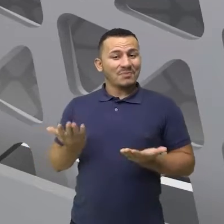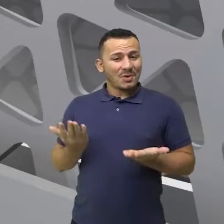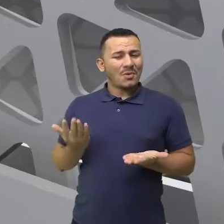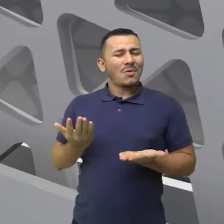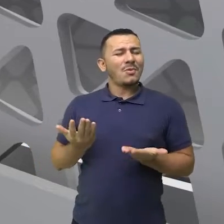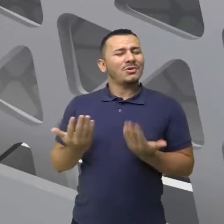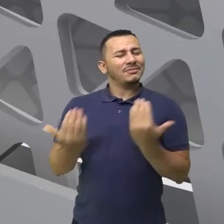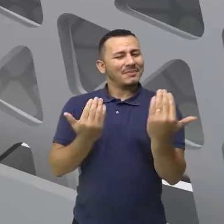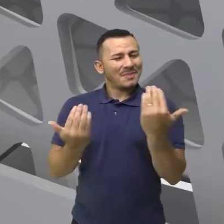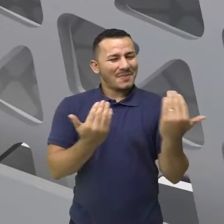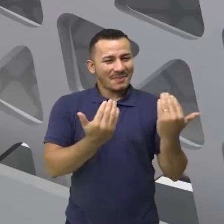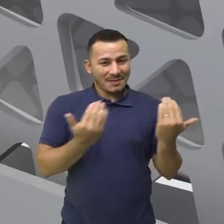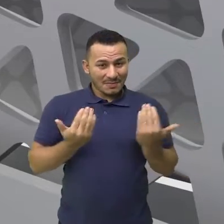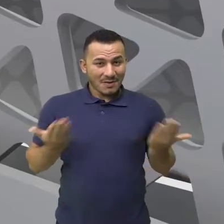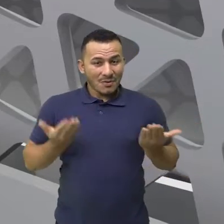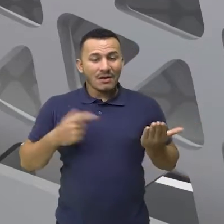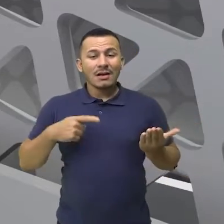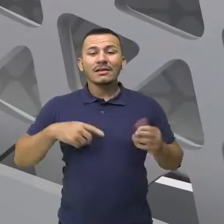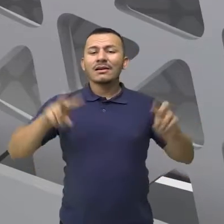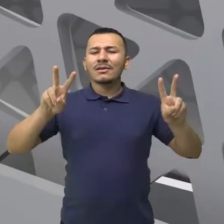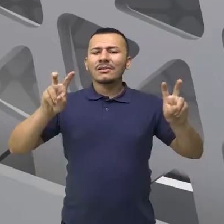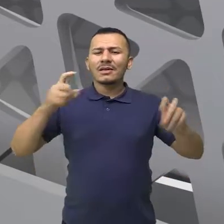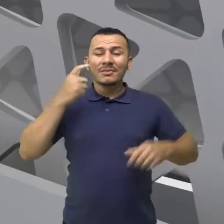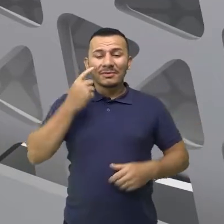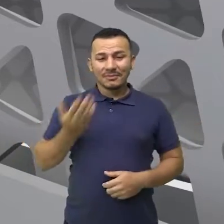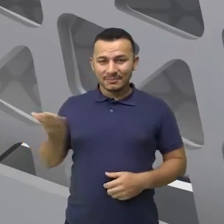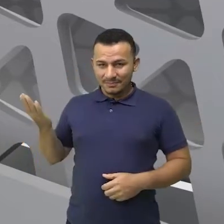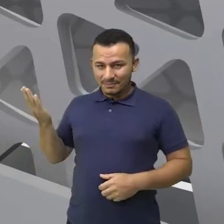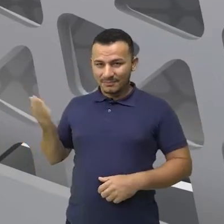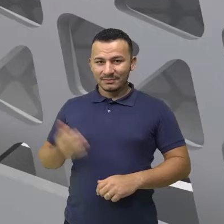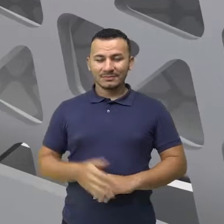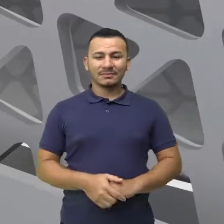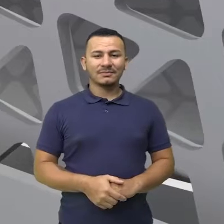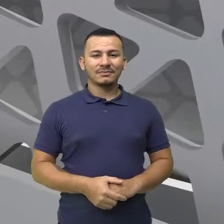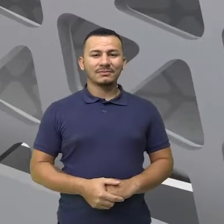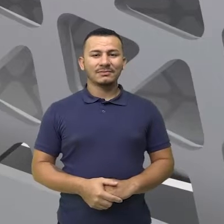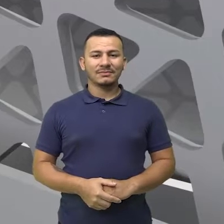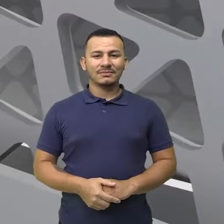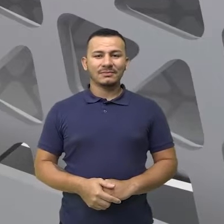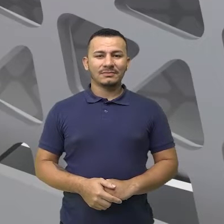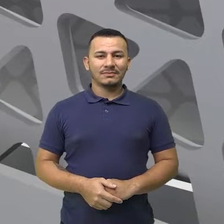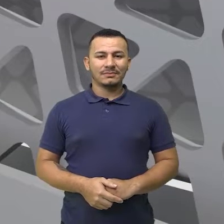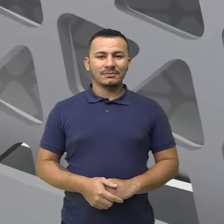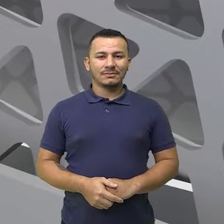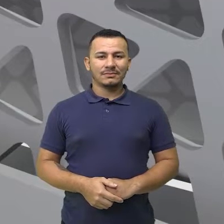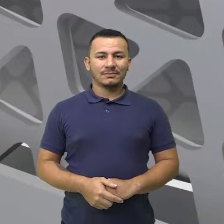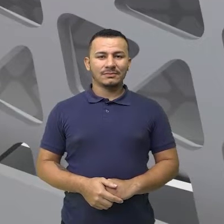nosso encontro de hoje nós temos o seguinte, olha só, para hoje, olha o que nós temos.